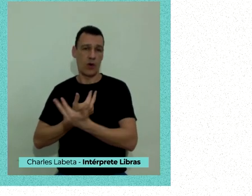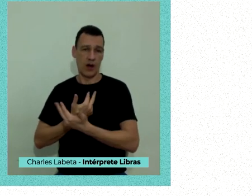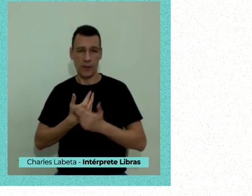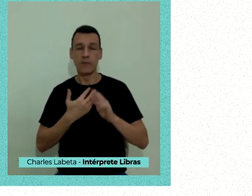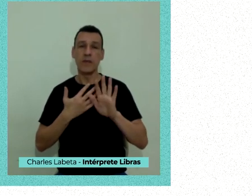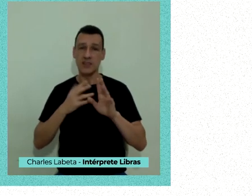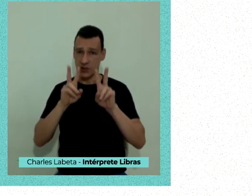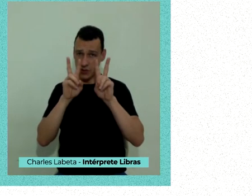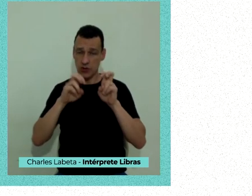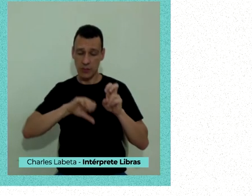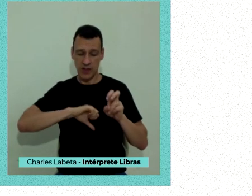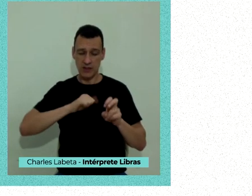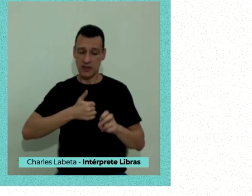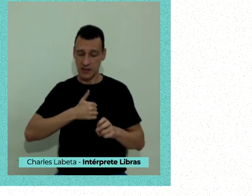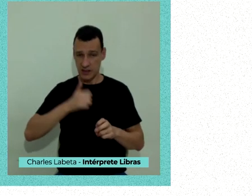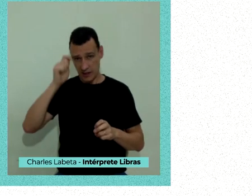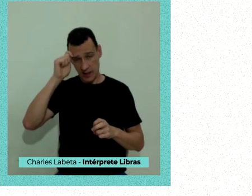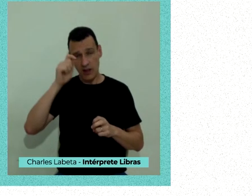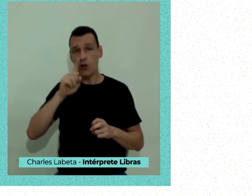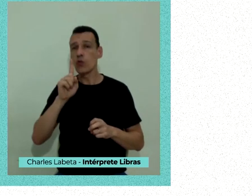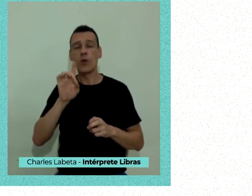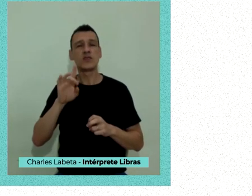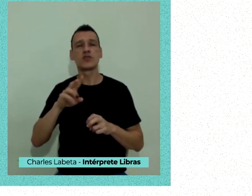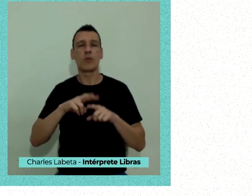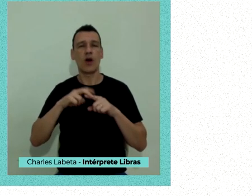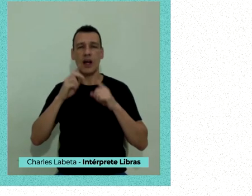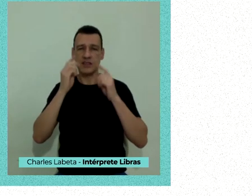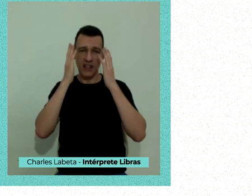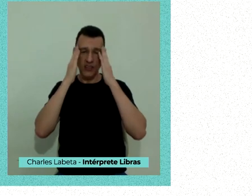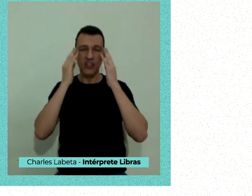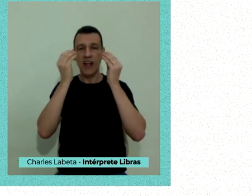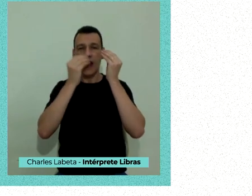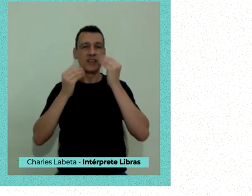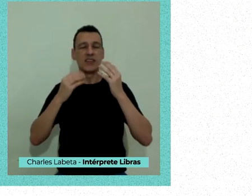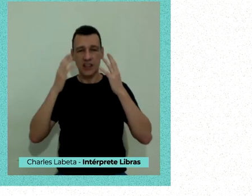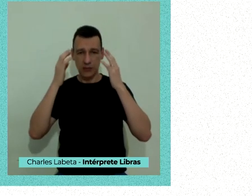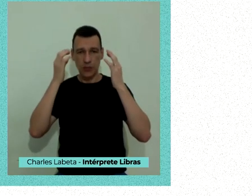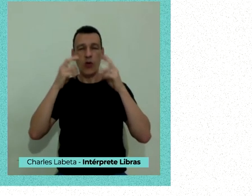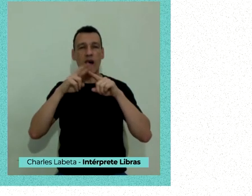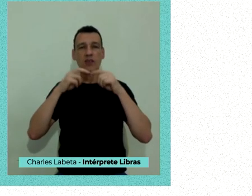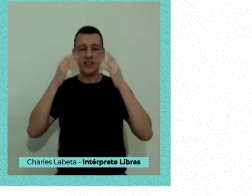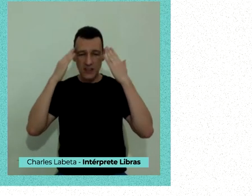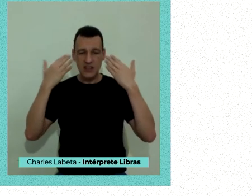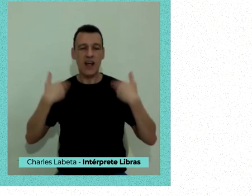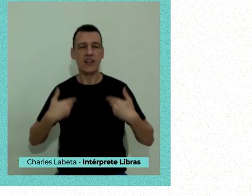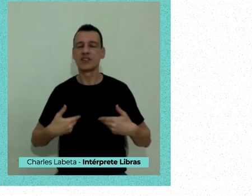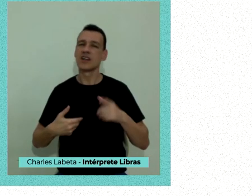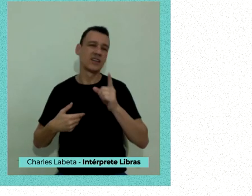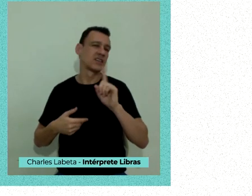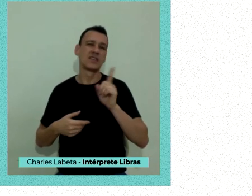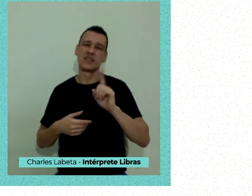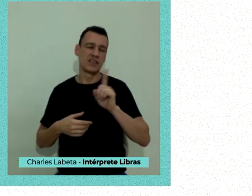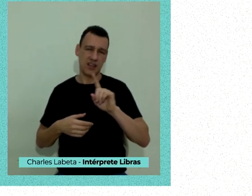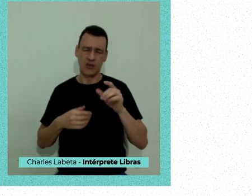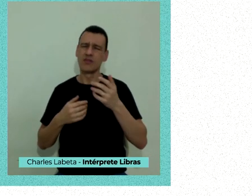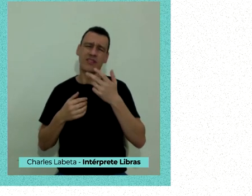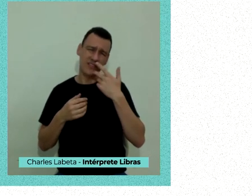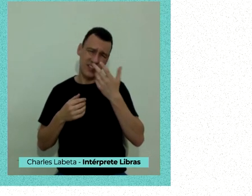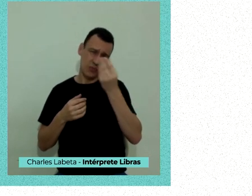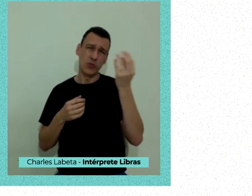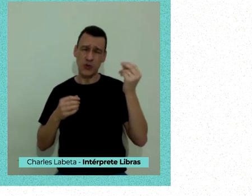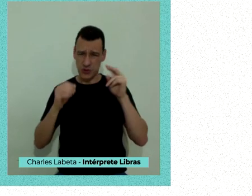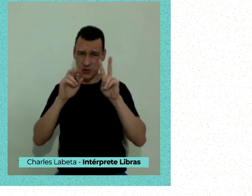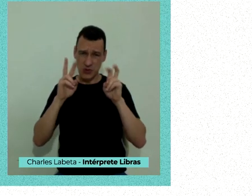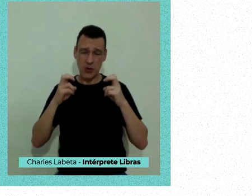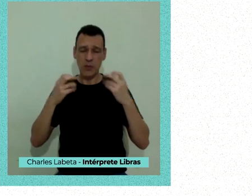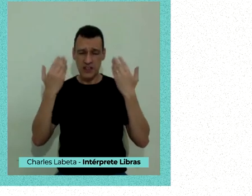com a estética. Muito se fala sobre a questão da estética, sobre os cabelos, sobre as maquiagens